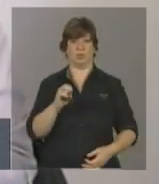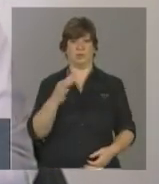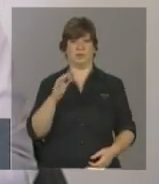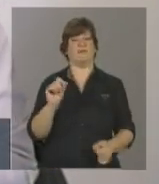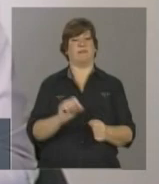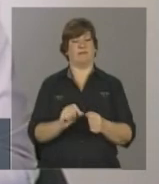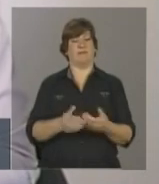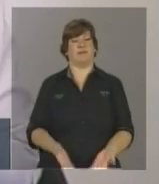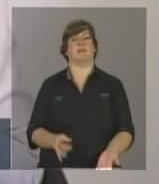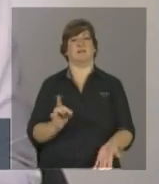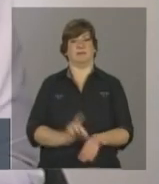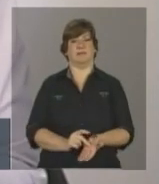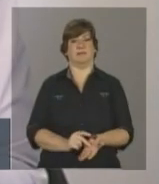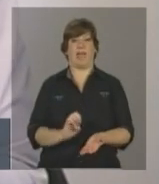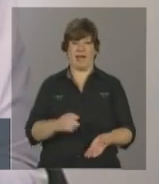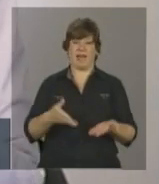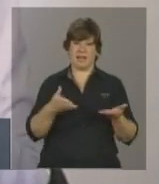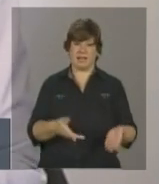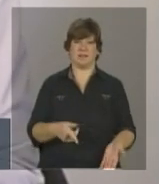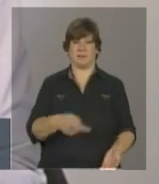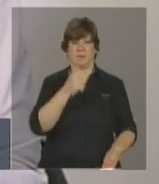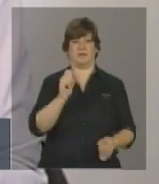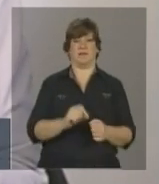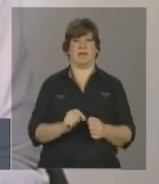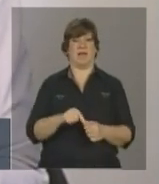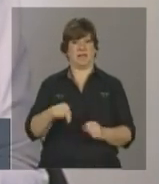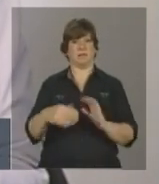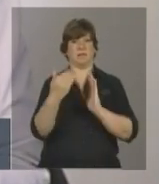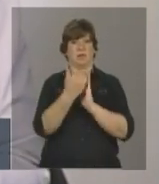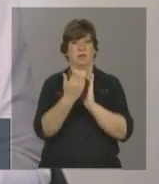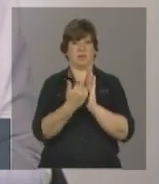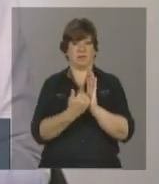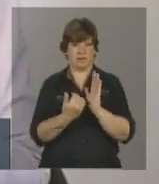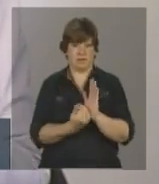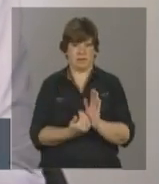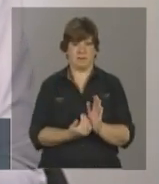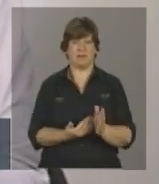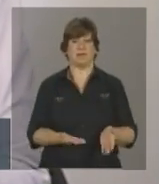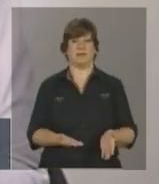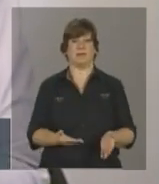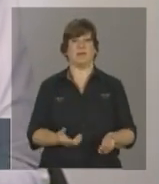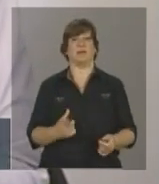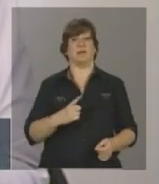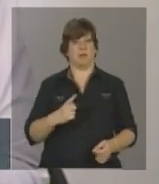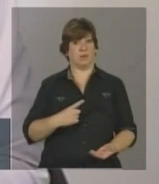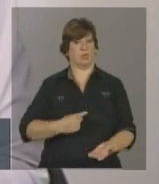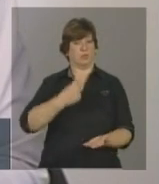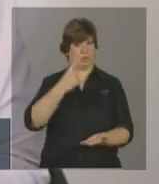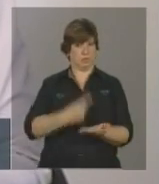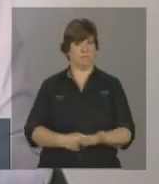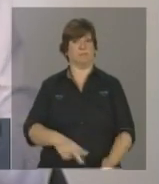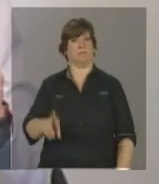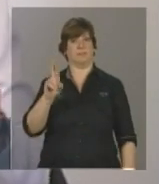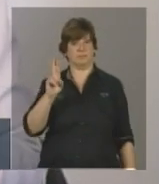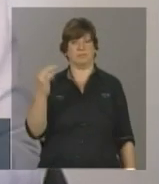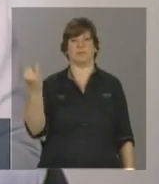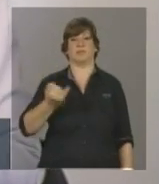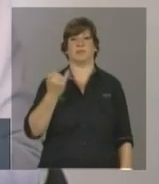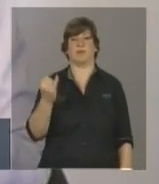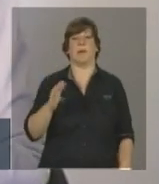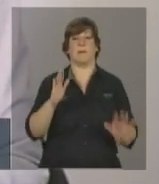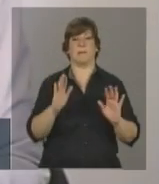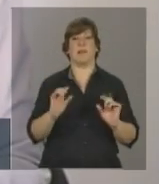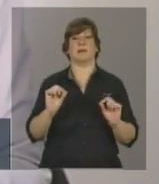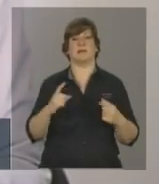busca. E isto, o programa, ele cumpre um importante papel, mas ele estende